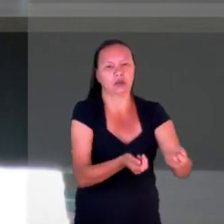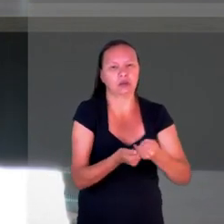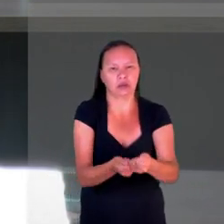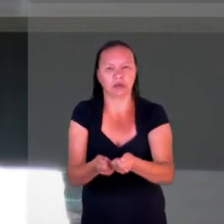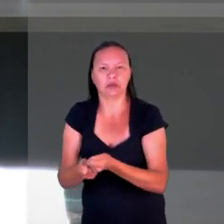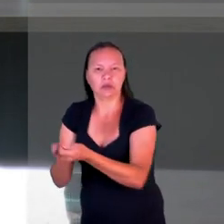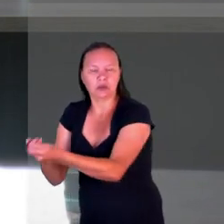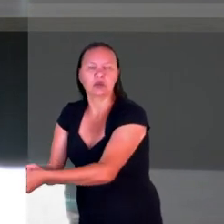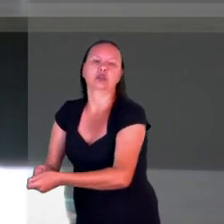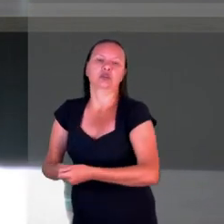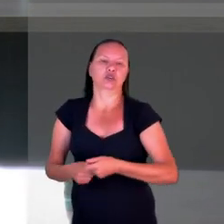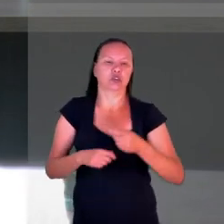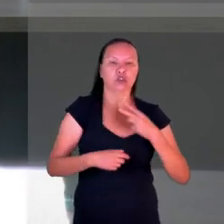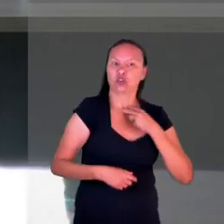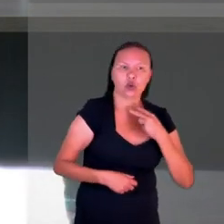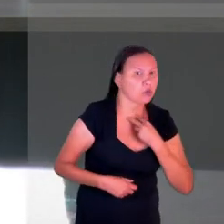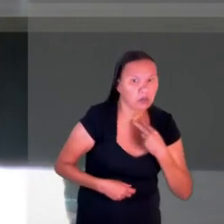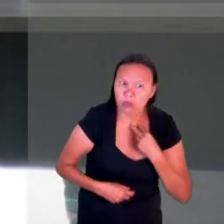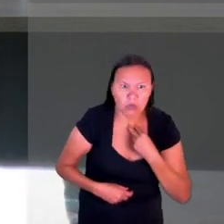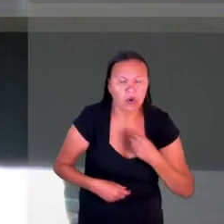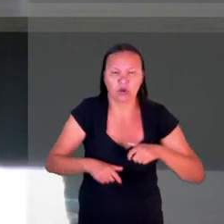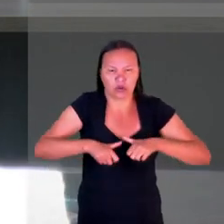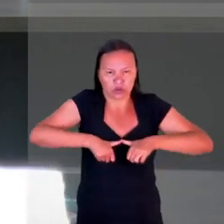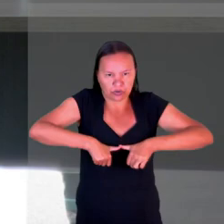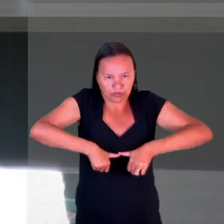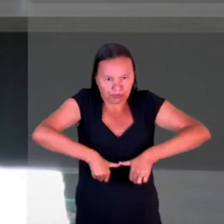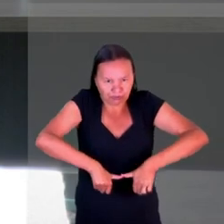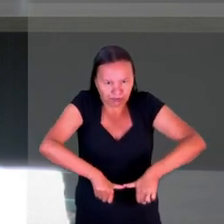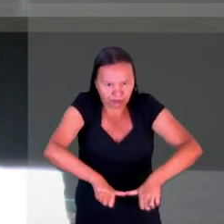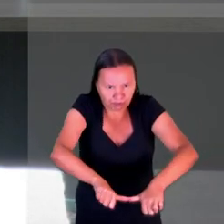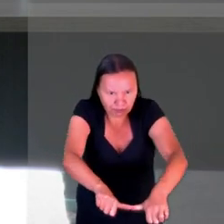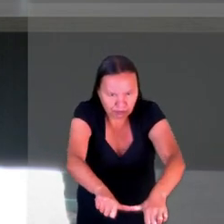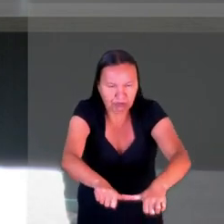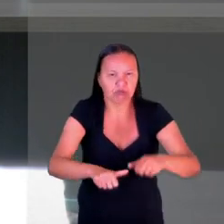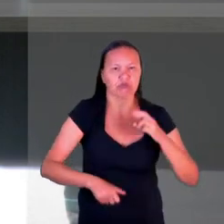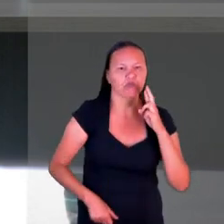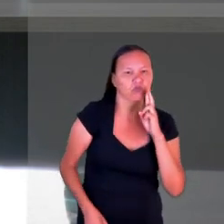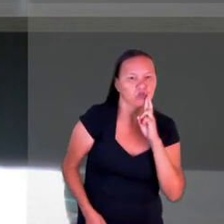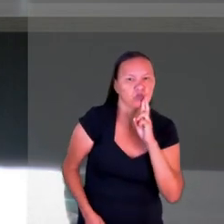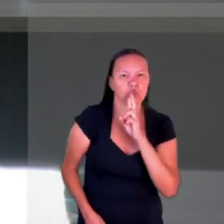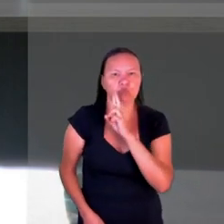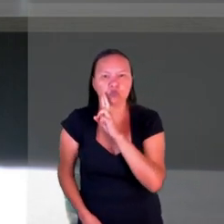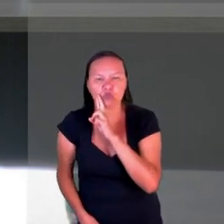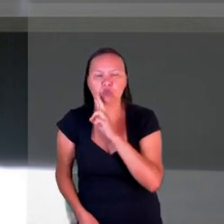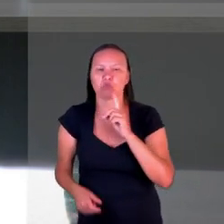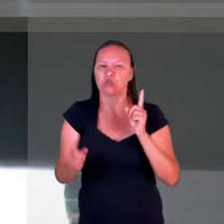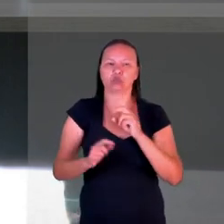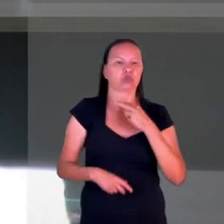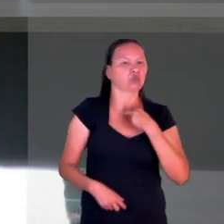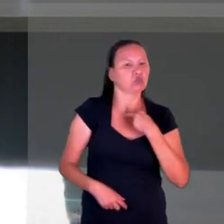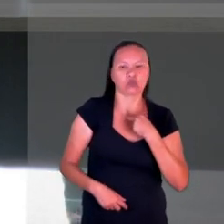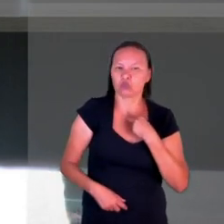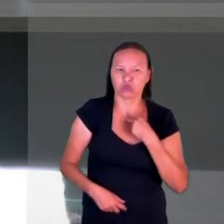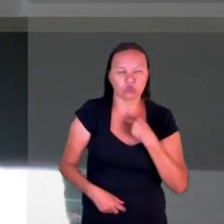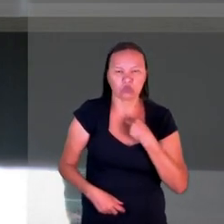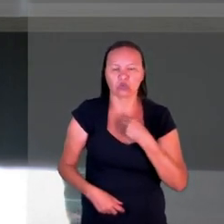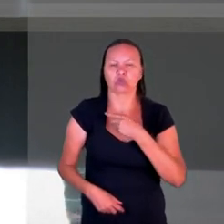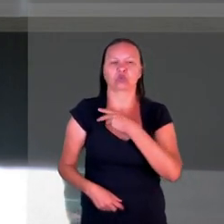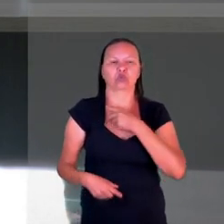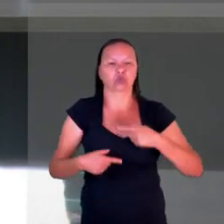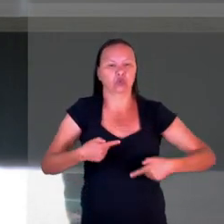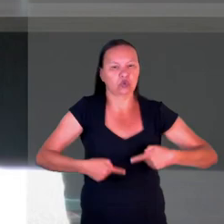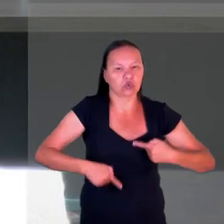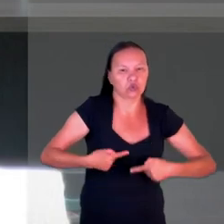impróprios dos supermercados e dos restaurantes e estão celebrando isso como política de insegurança